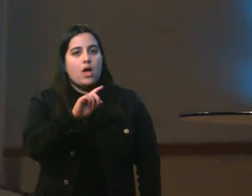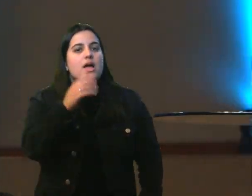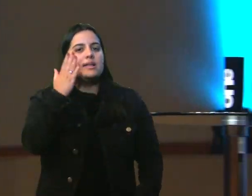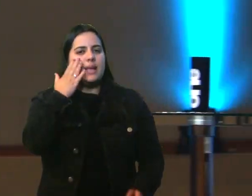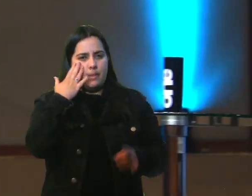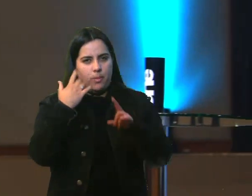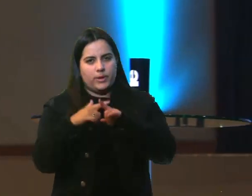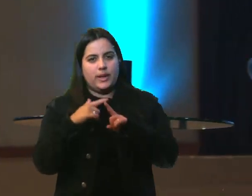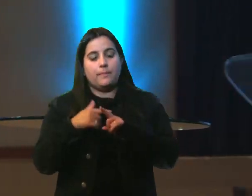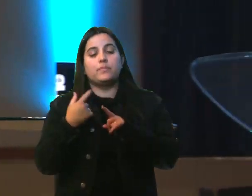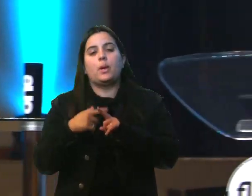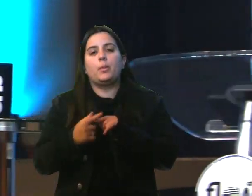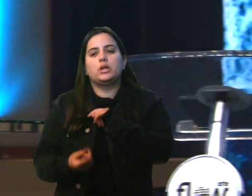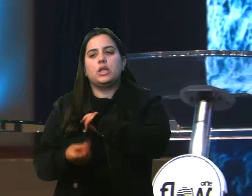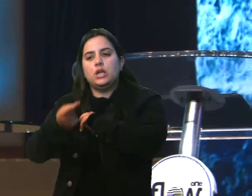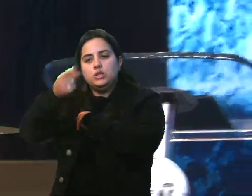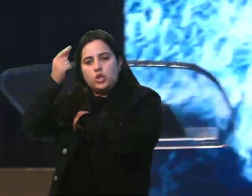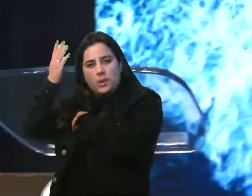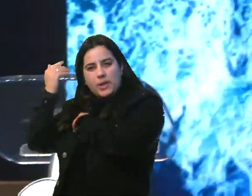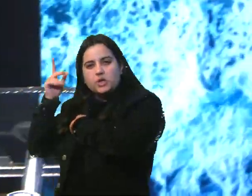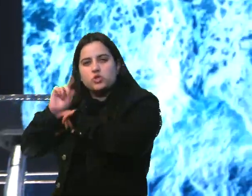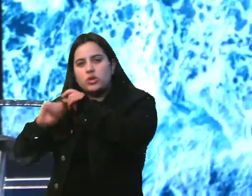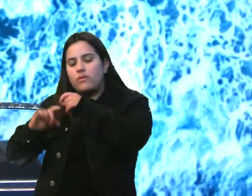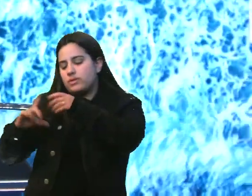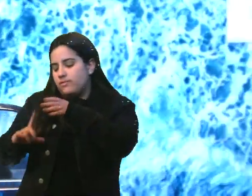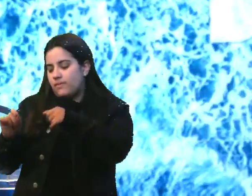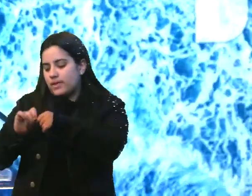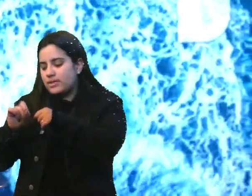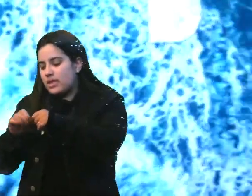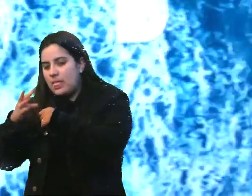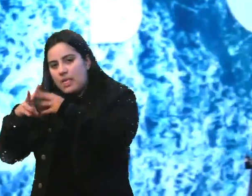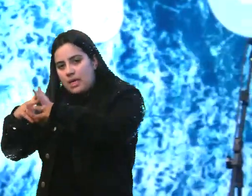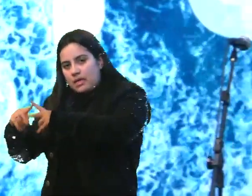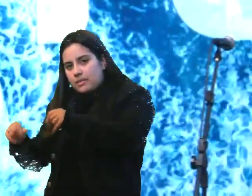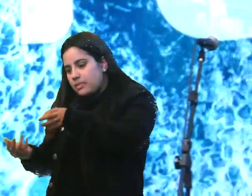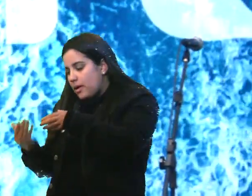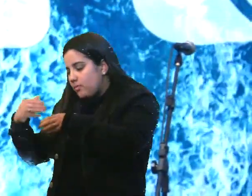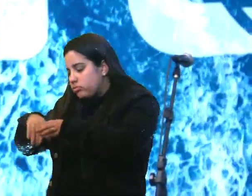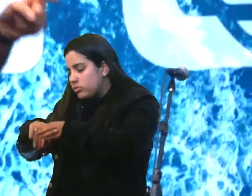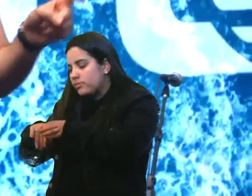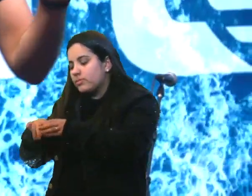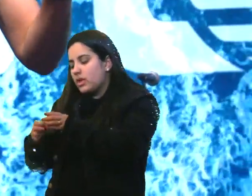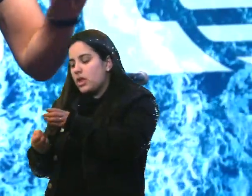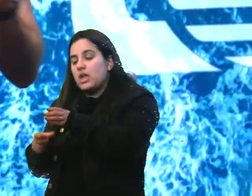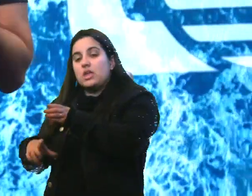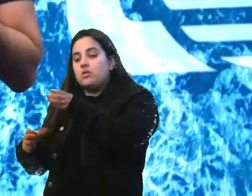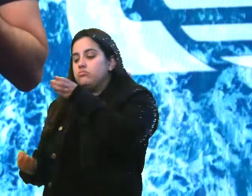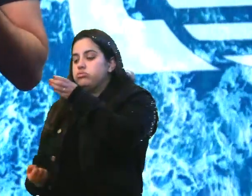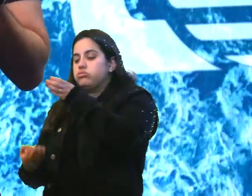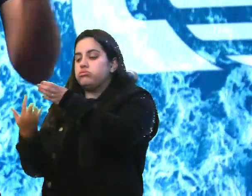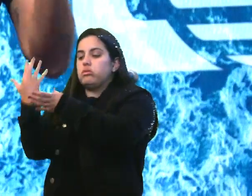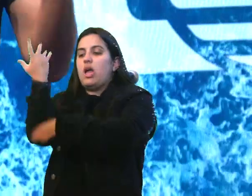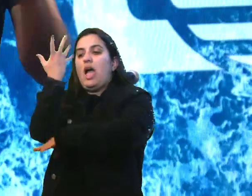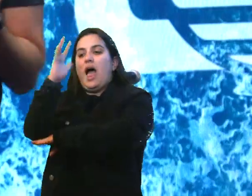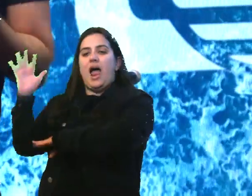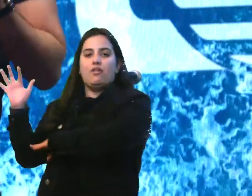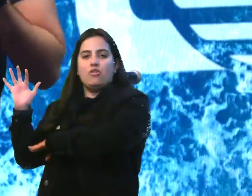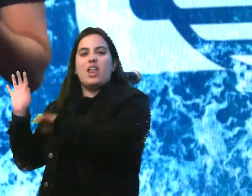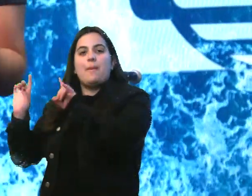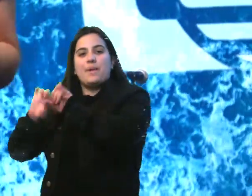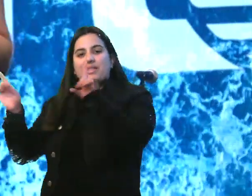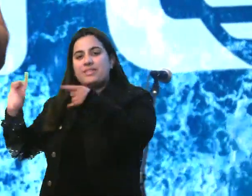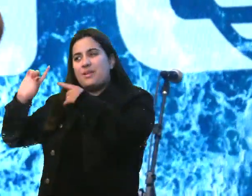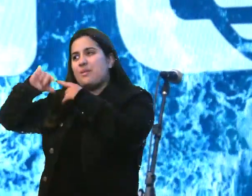tamareira, pegava um caroço de tâmara lá, plantava, ele nascia a árvore, mas depois que se plantava, diz